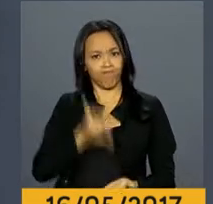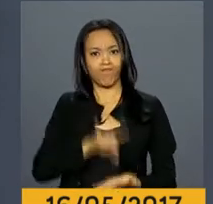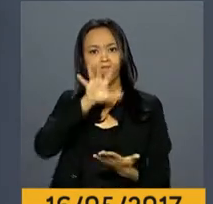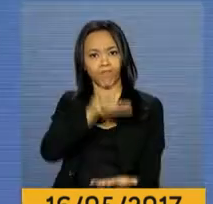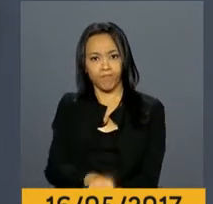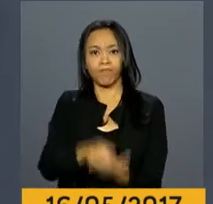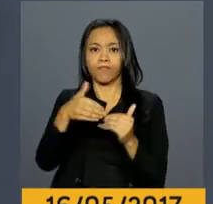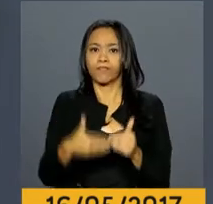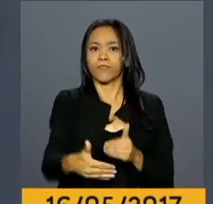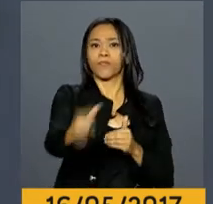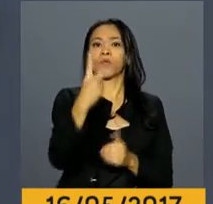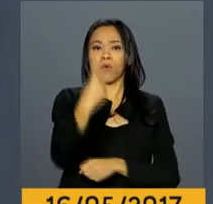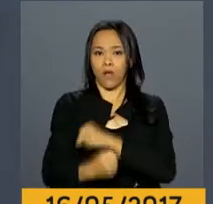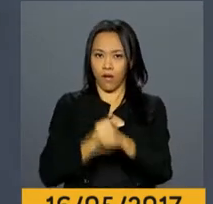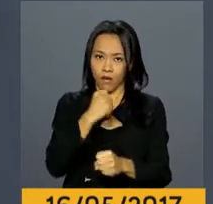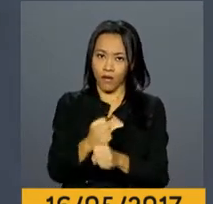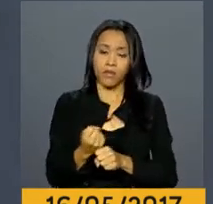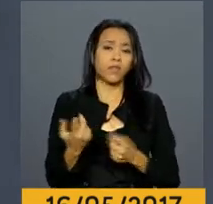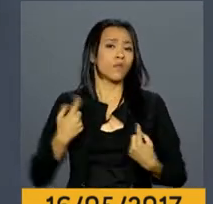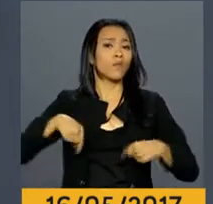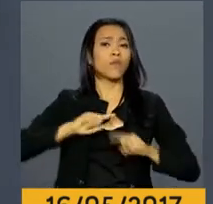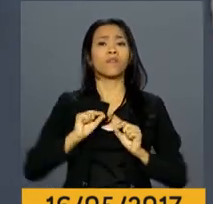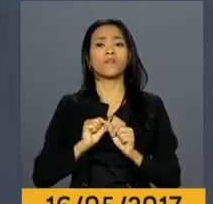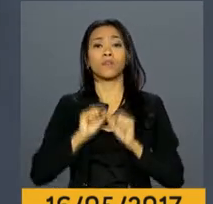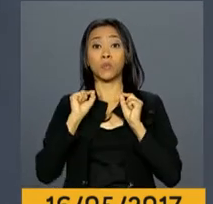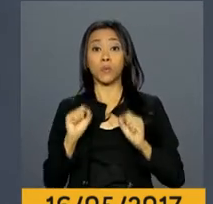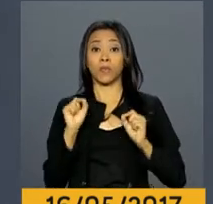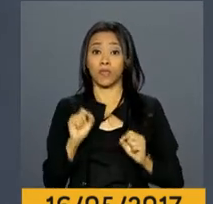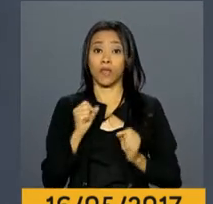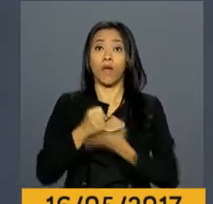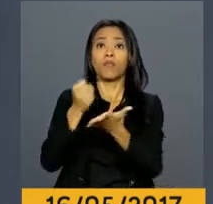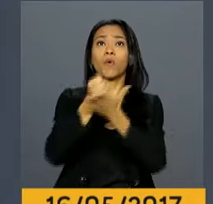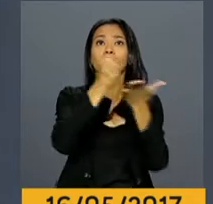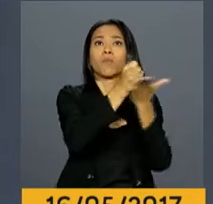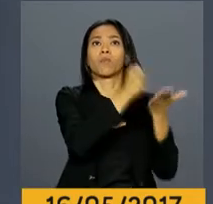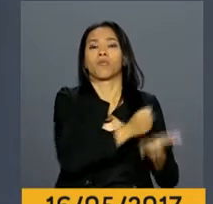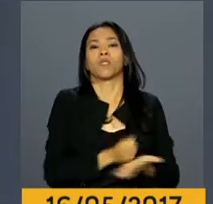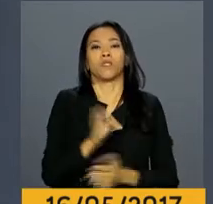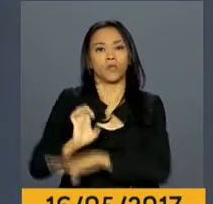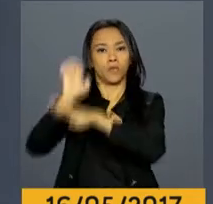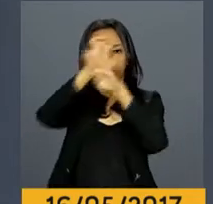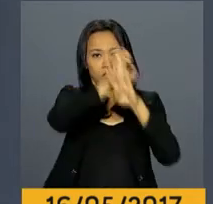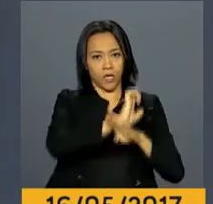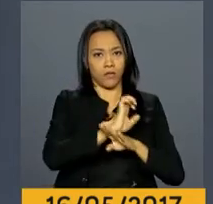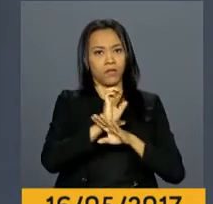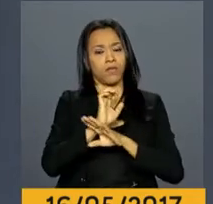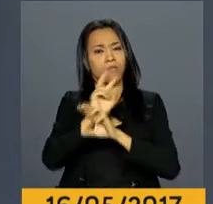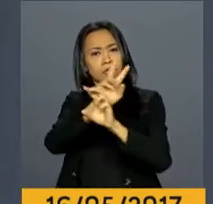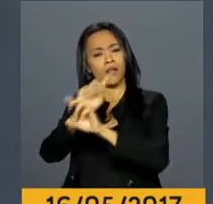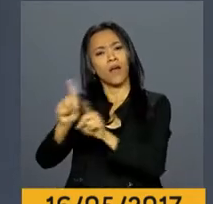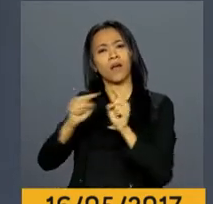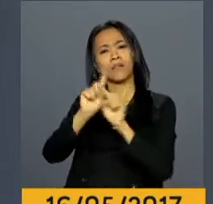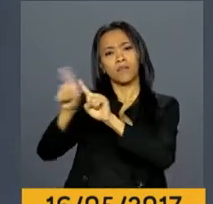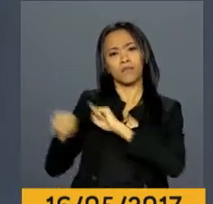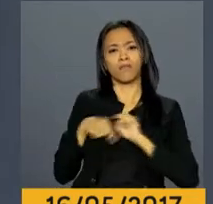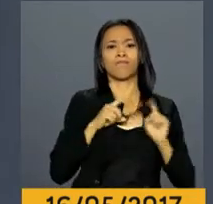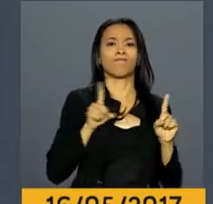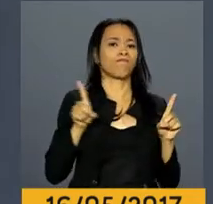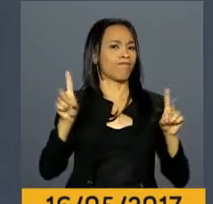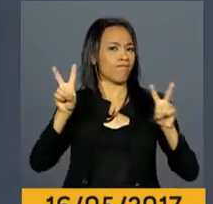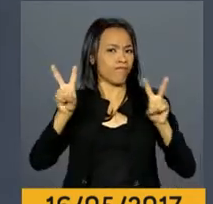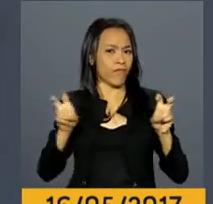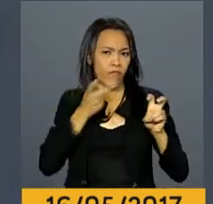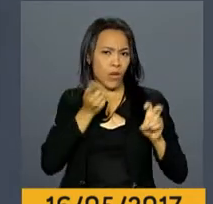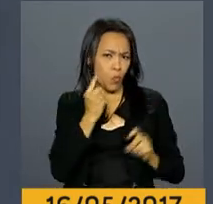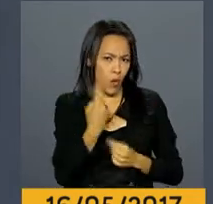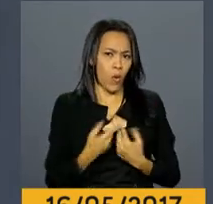E o que que fizemos em favor da federação? E antes disso, eu quero abrir um parênteses para dizer uma coisa curiosa,